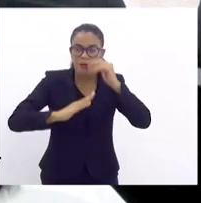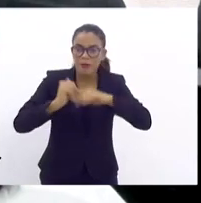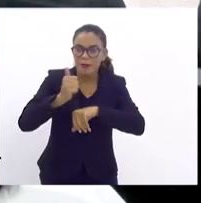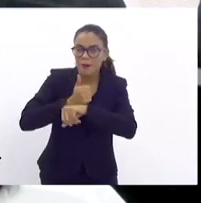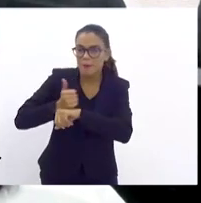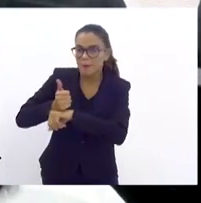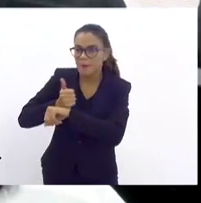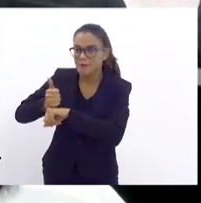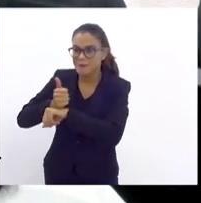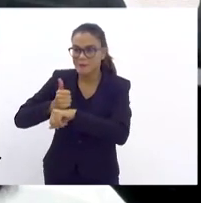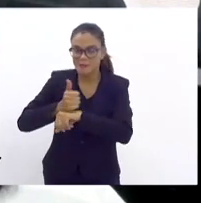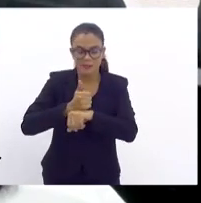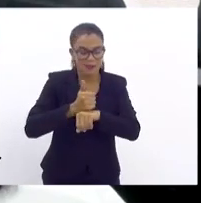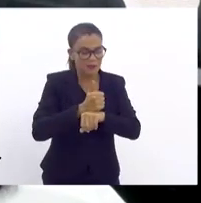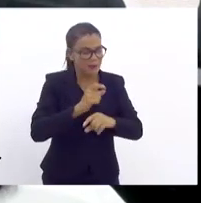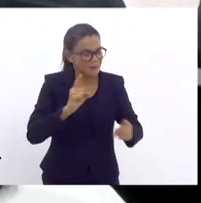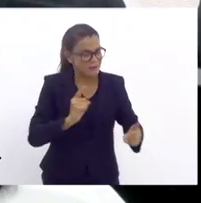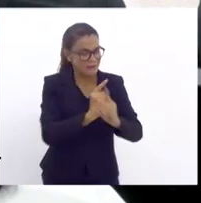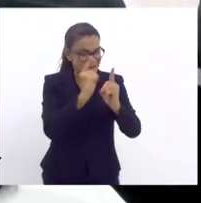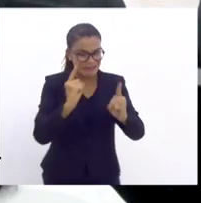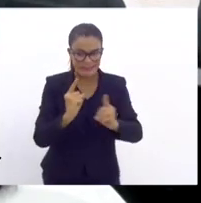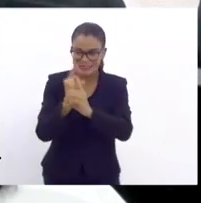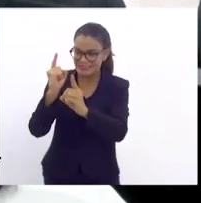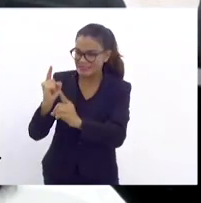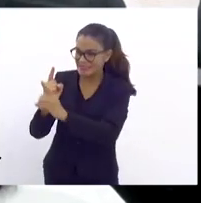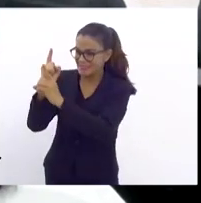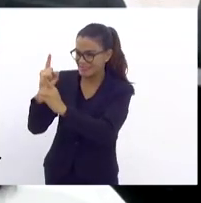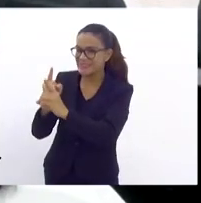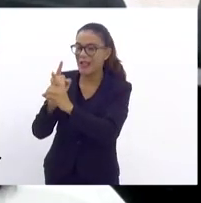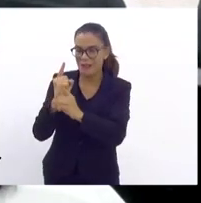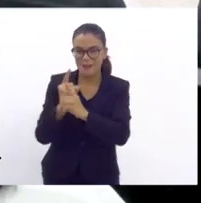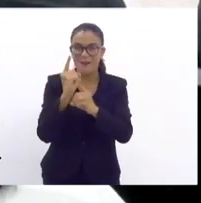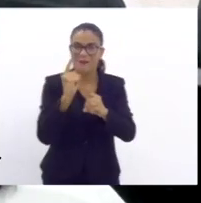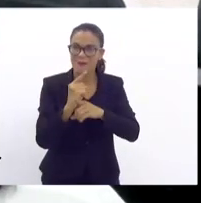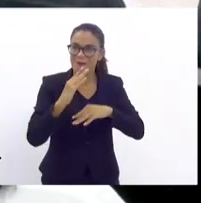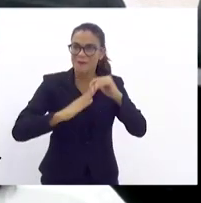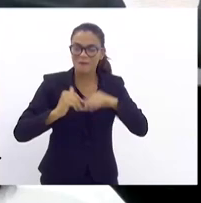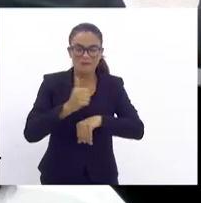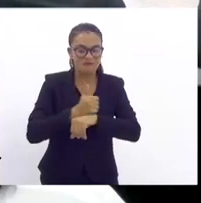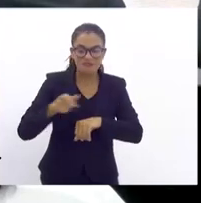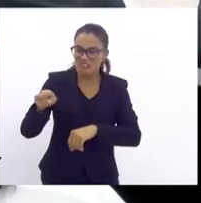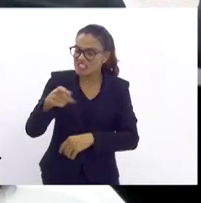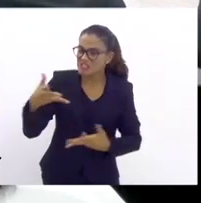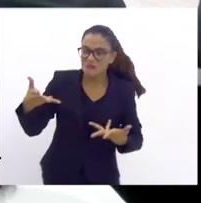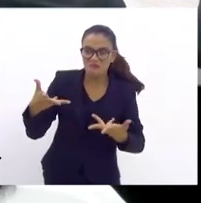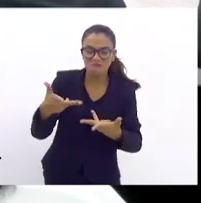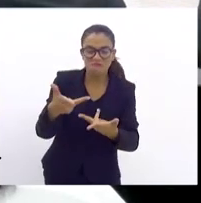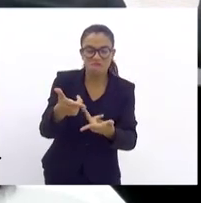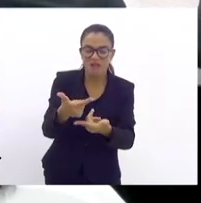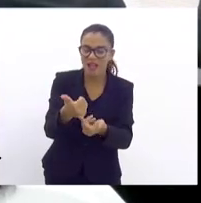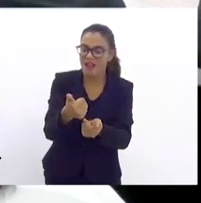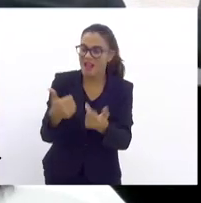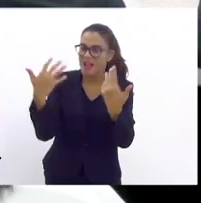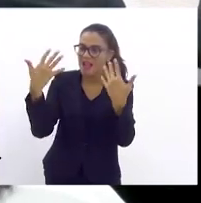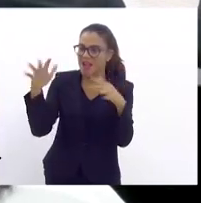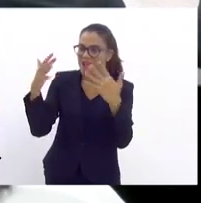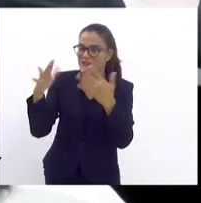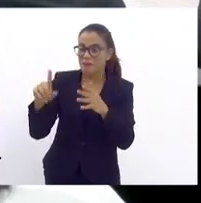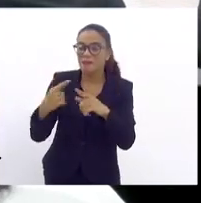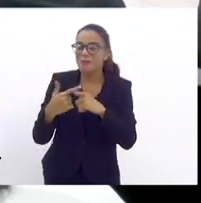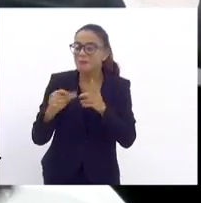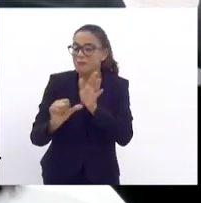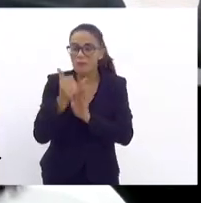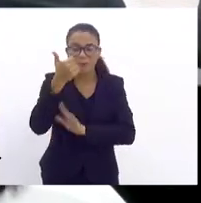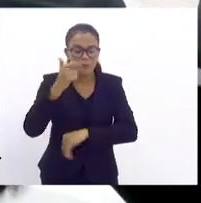a gente se deparou com várias né de vocês e vocês são seres de luz na nossa vida porque naquele primeiro momento